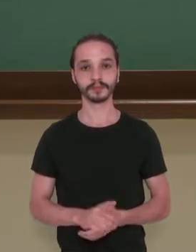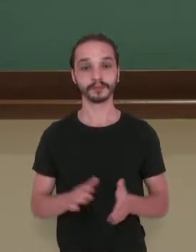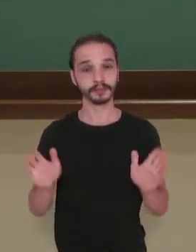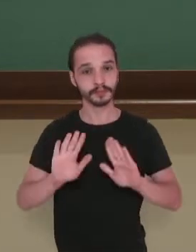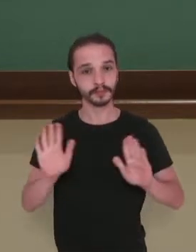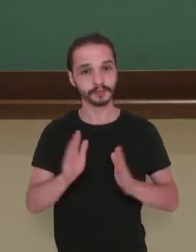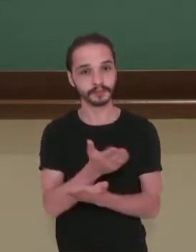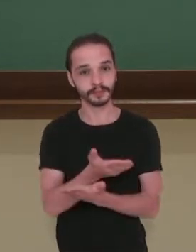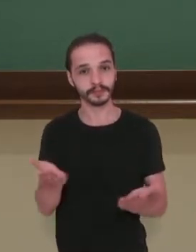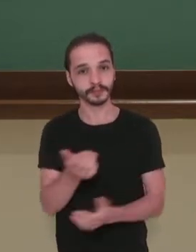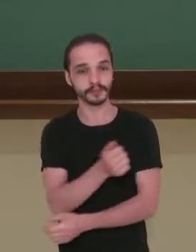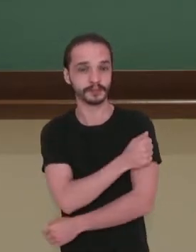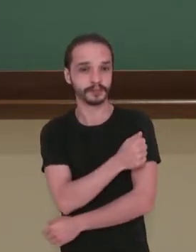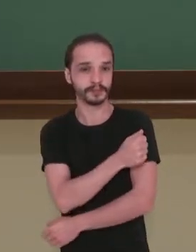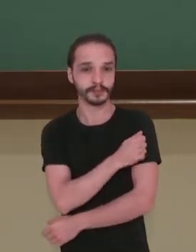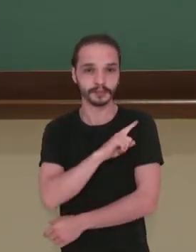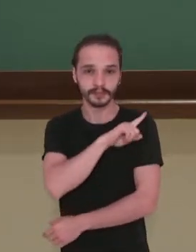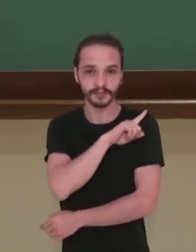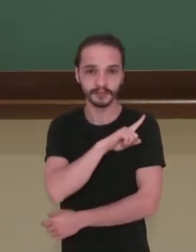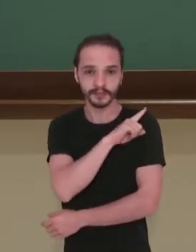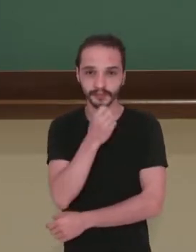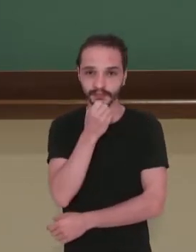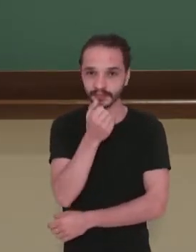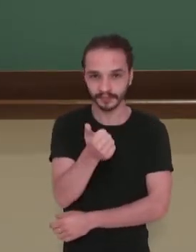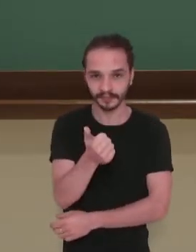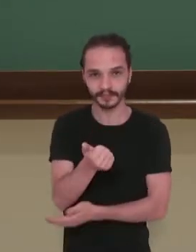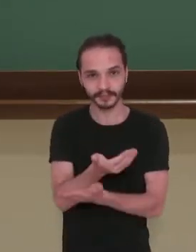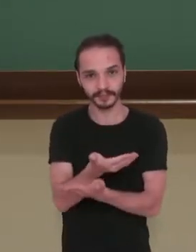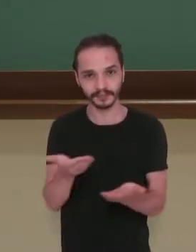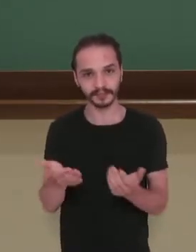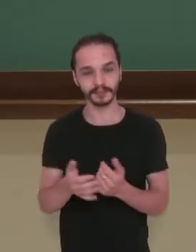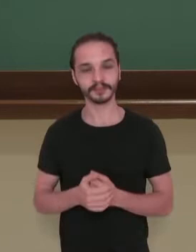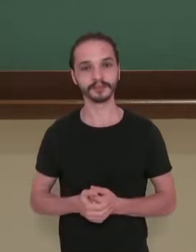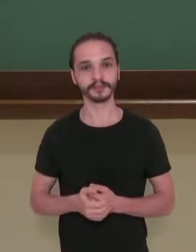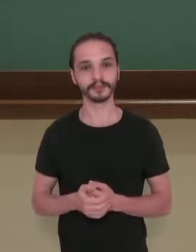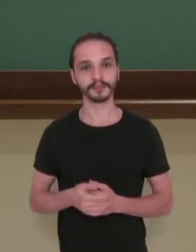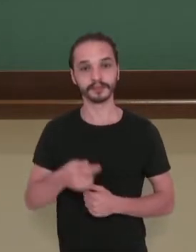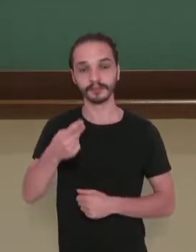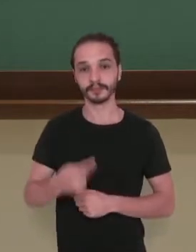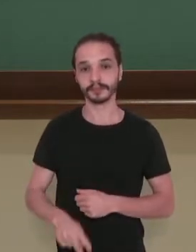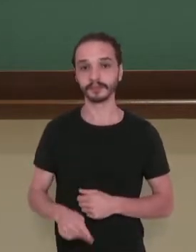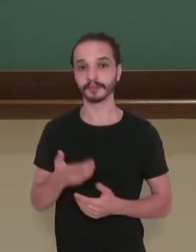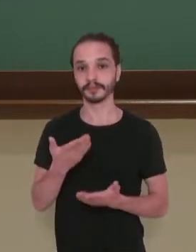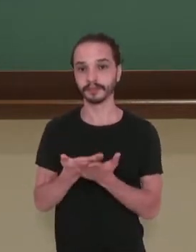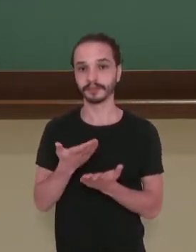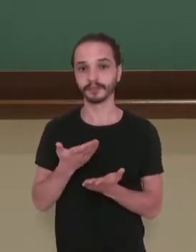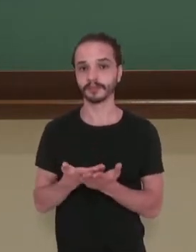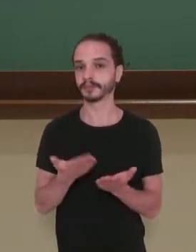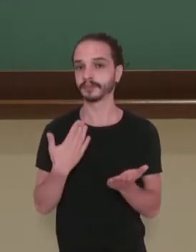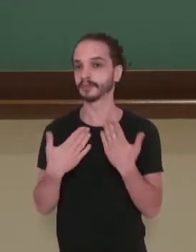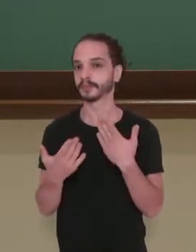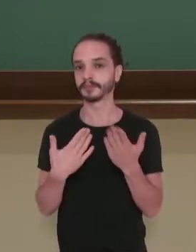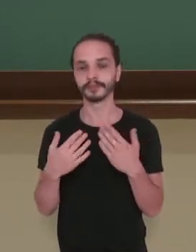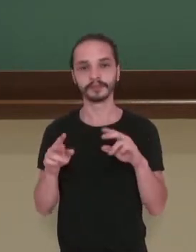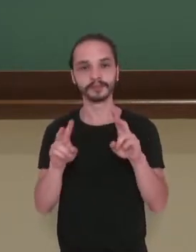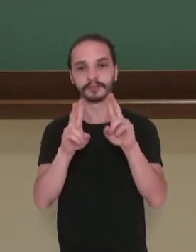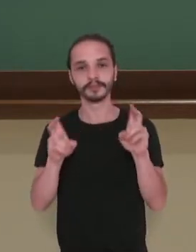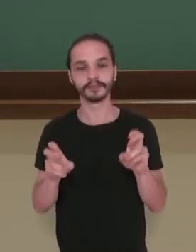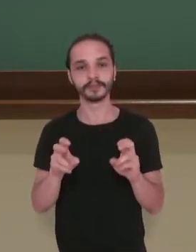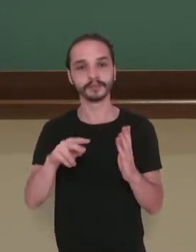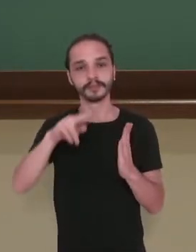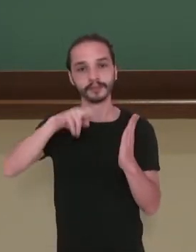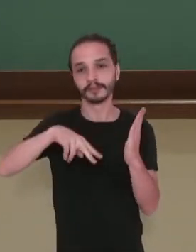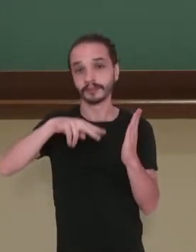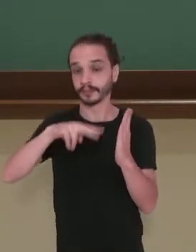Olá, estudantes da primeira série, tudo bem com vocês? Nesta aula, vamos conversar sobre leitura